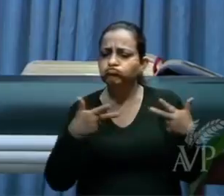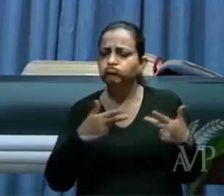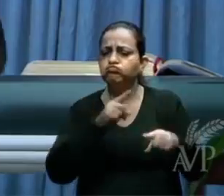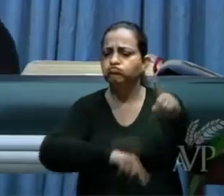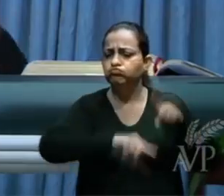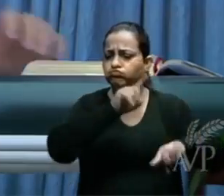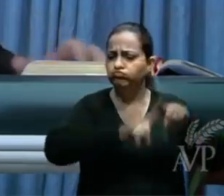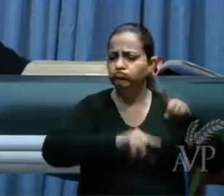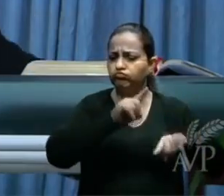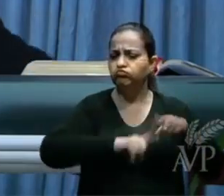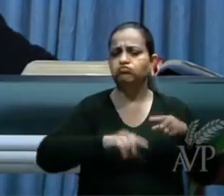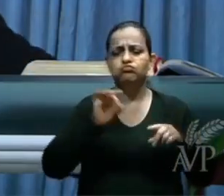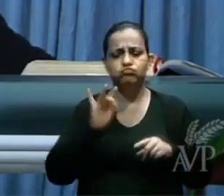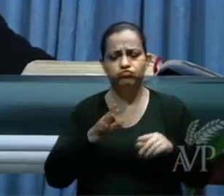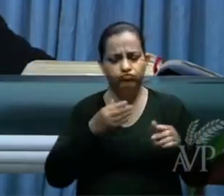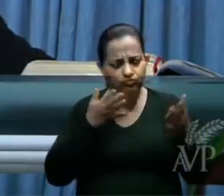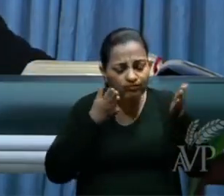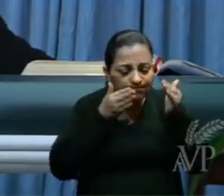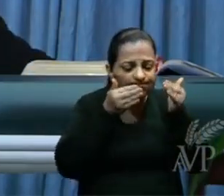material